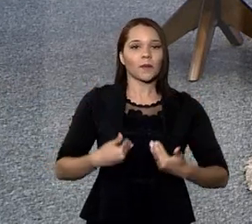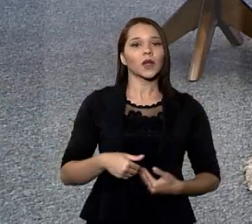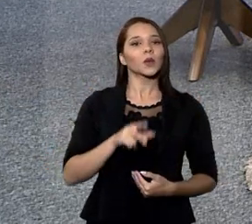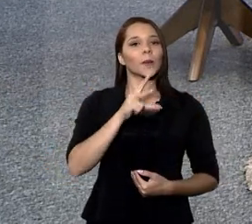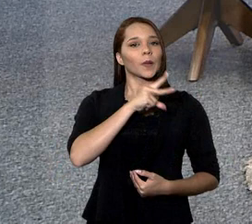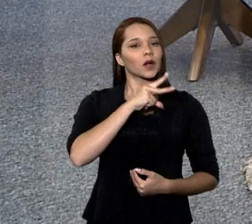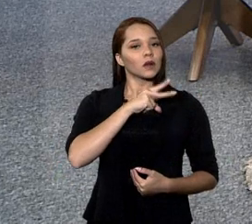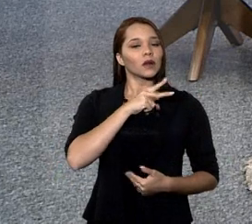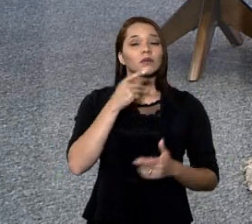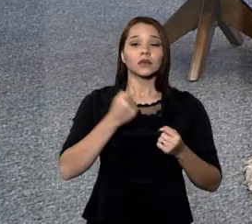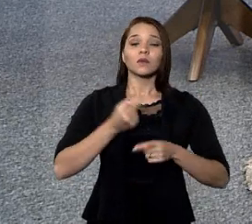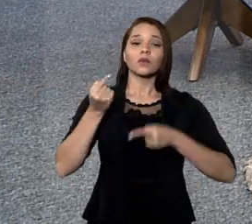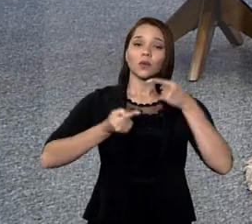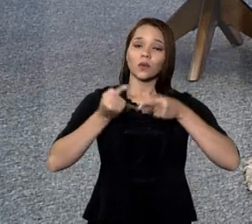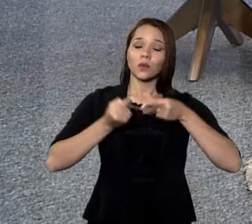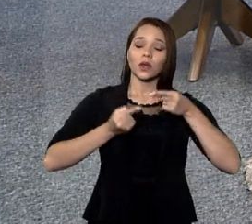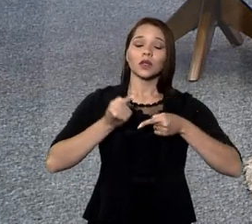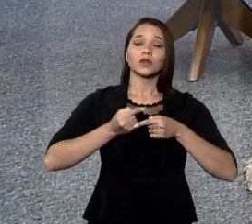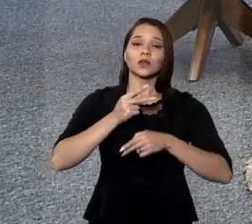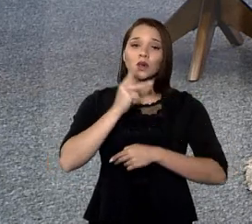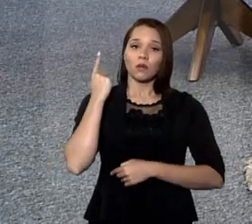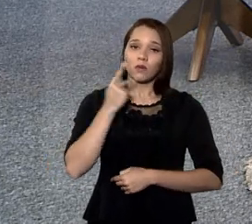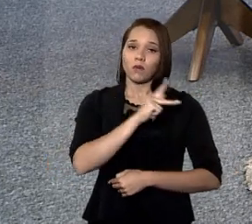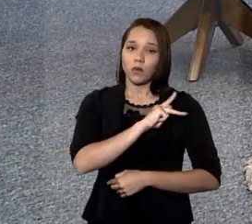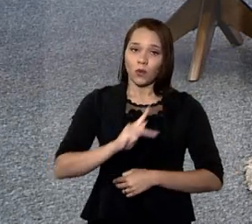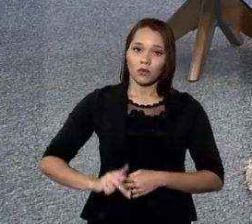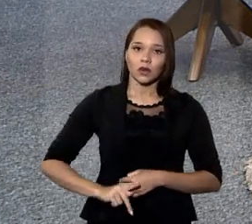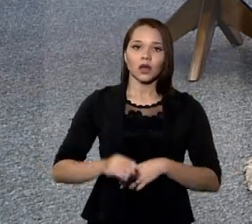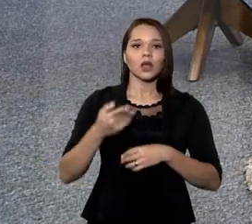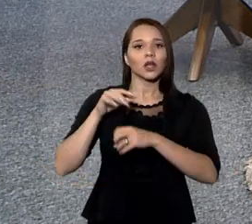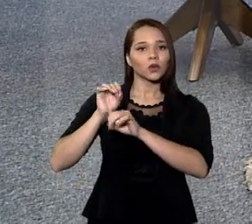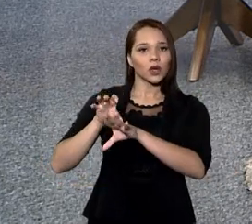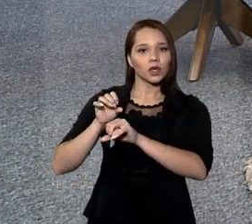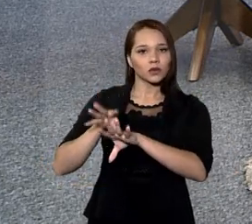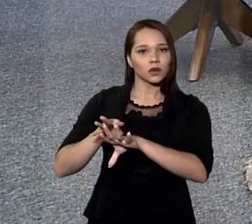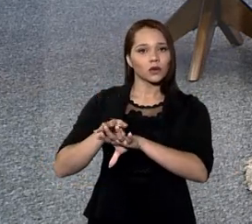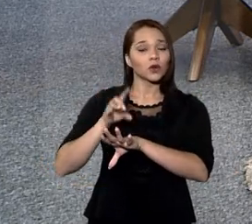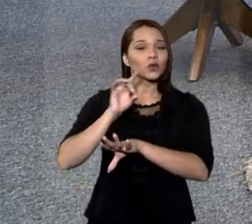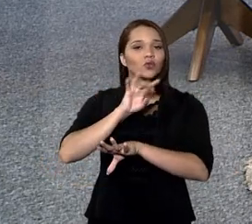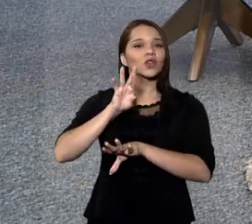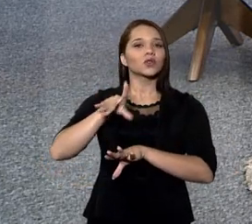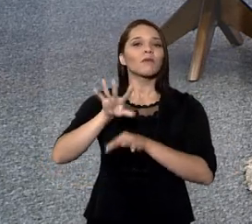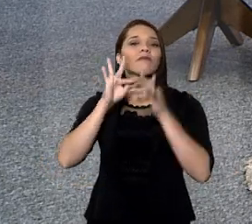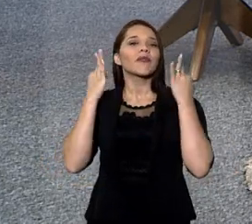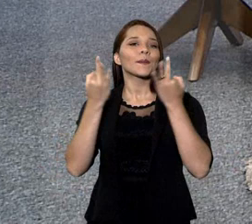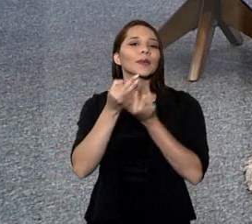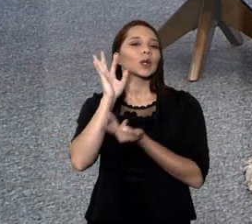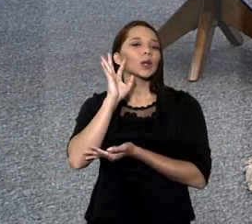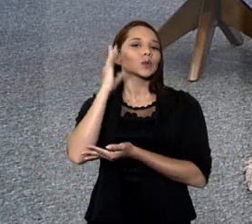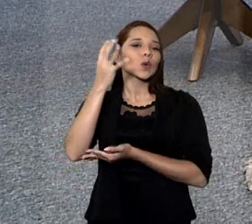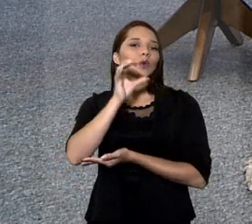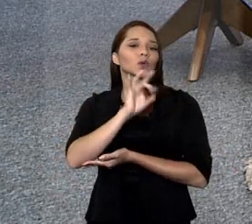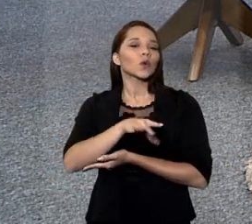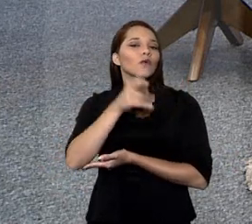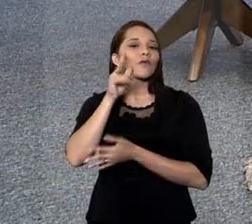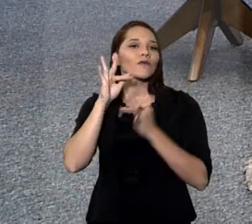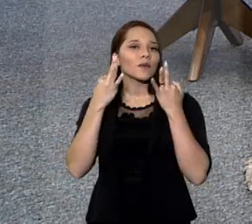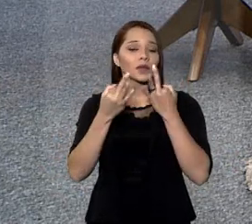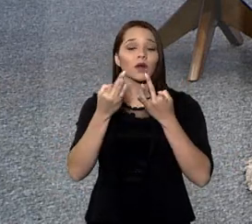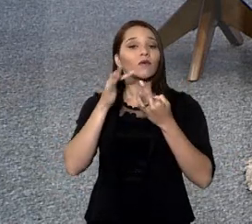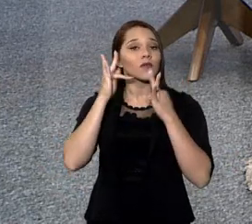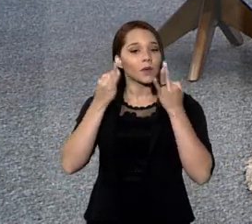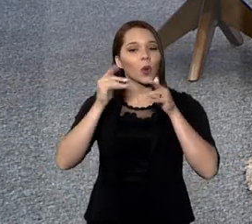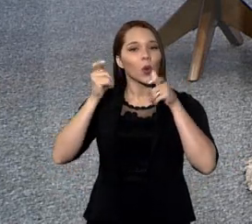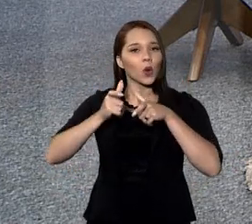comportamentos individuais não é opção de política pública política educacional na ponta não se pode dizer que sua família resolve porque